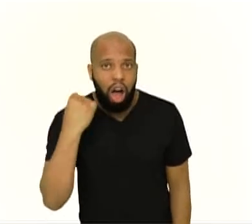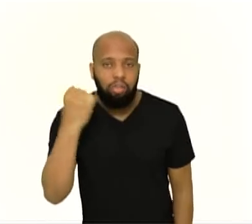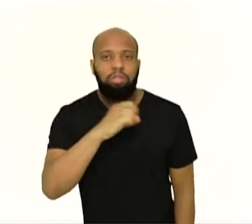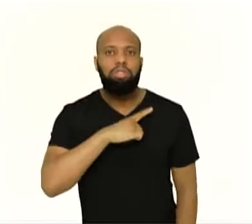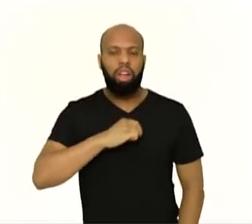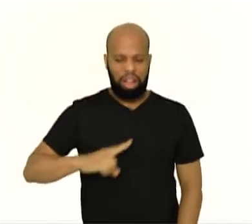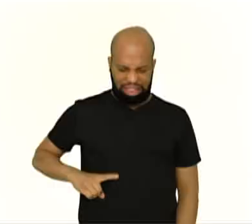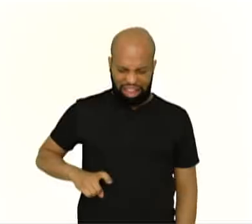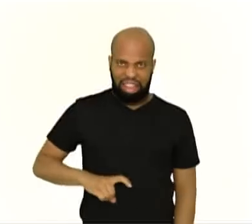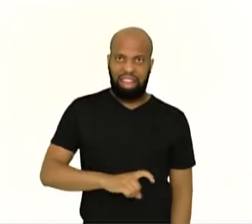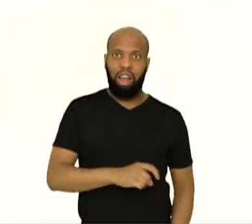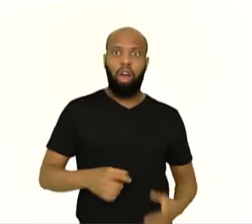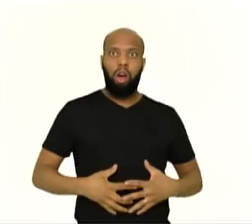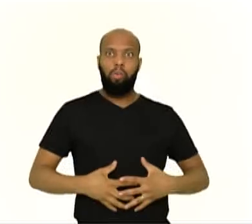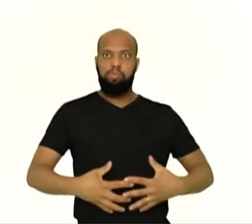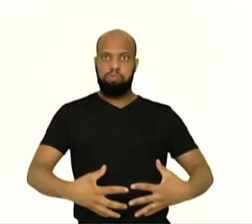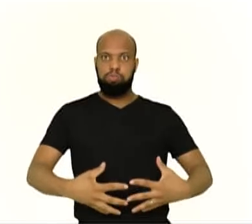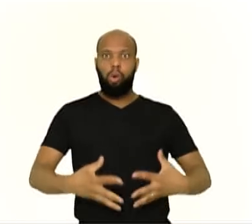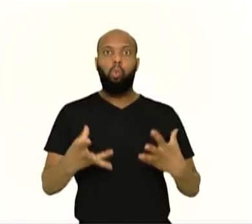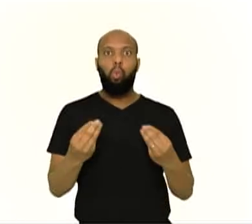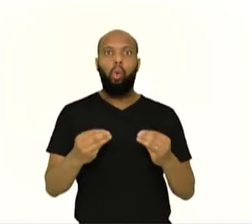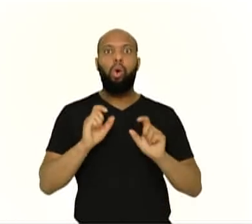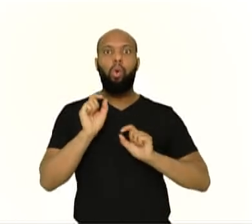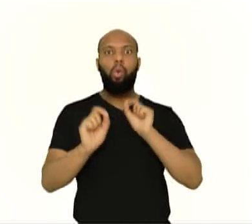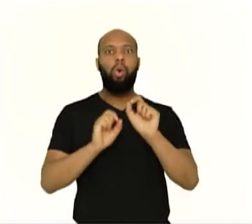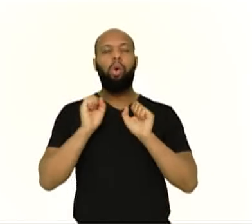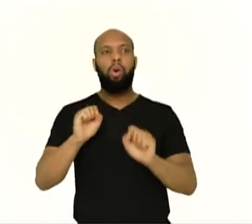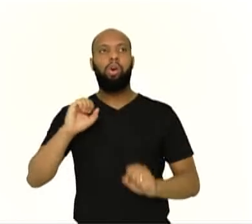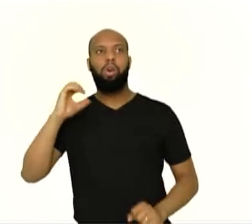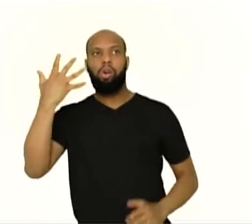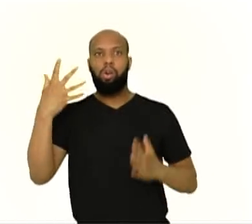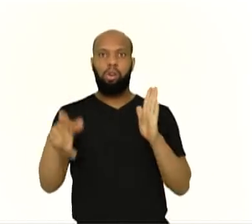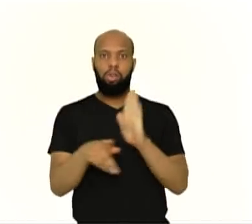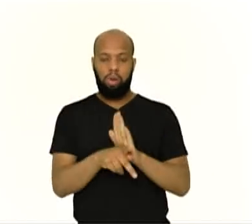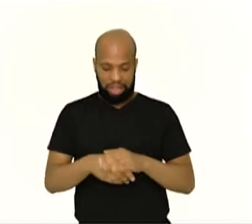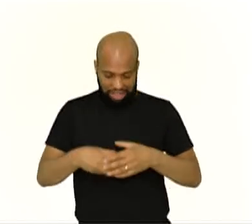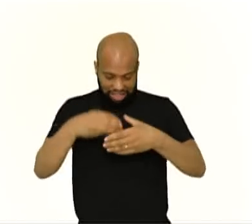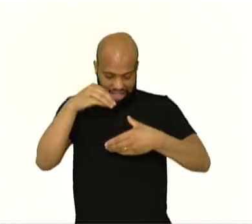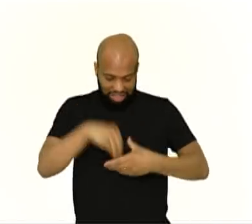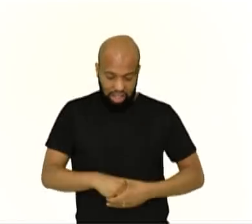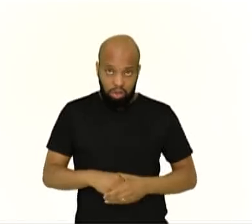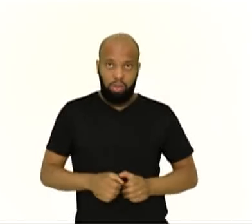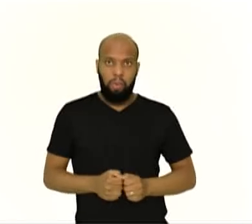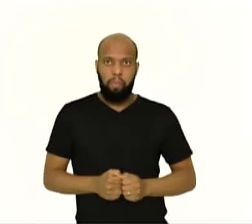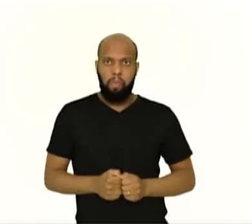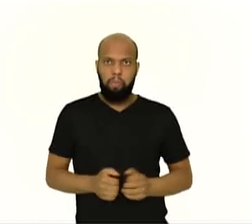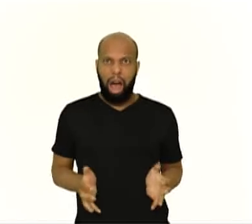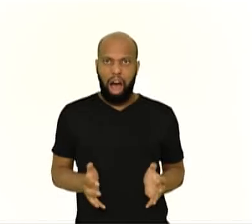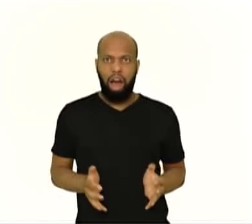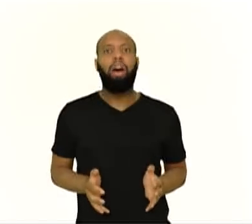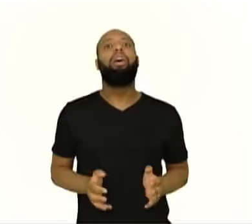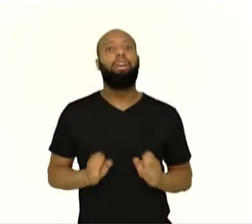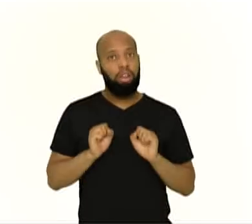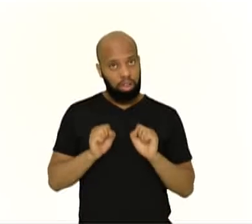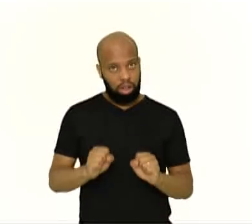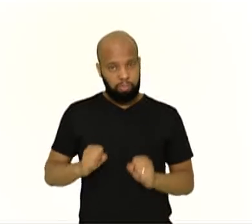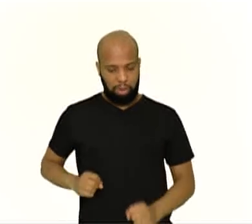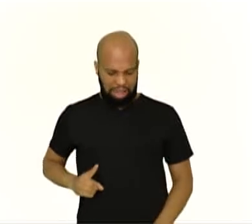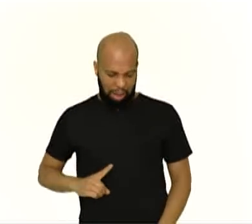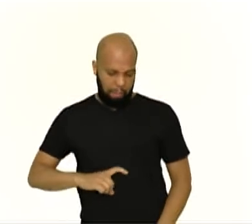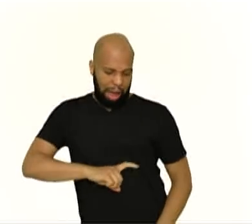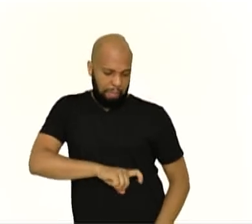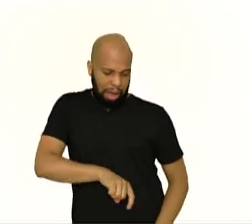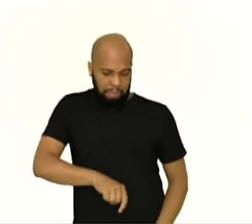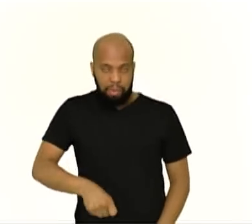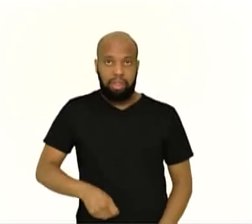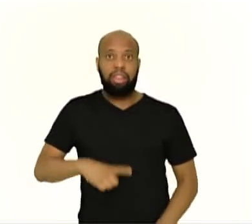quantidade de vermes, podem ocorrer o quê? Obstruções intestinais. E esses vermes podem e devem